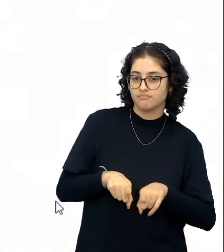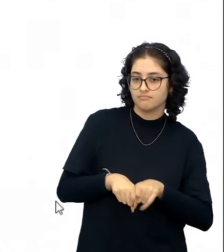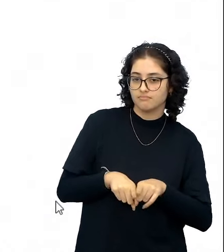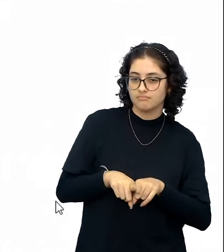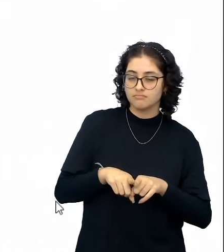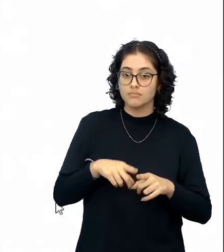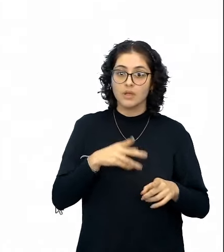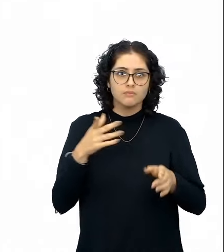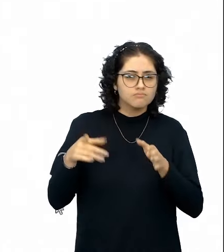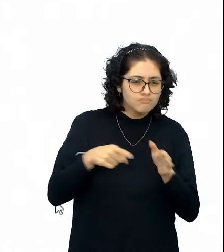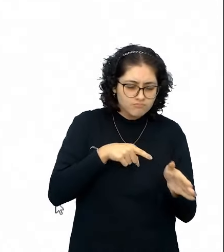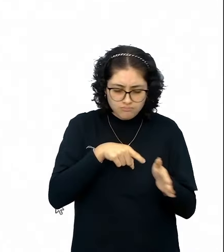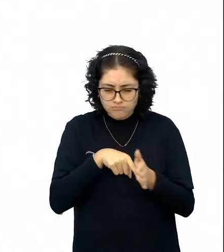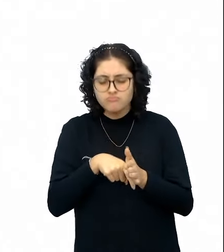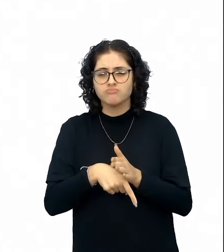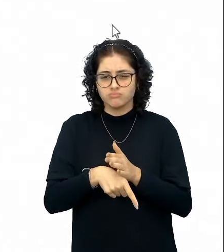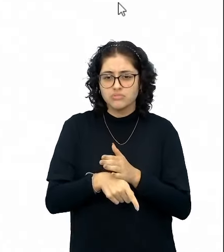explorando o humor,